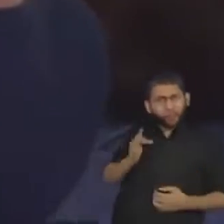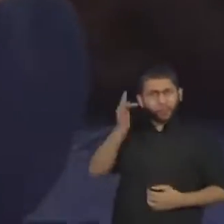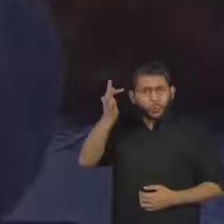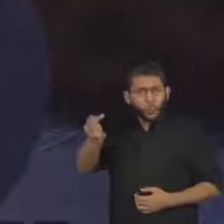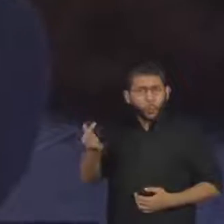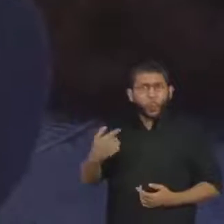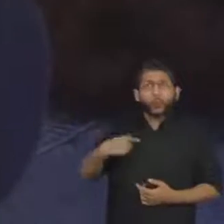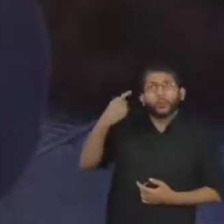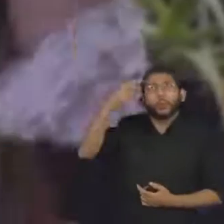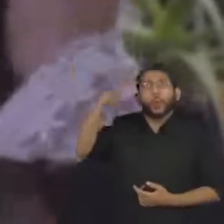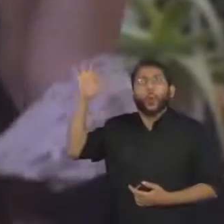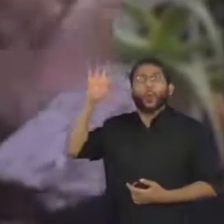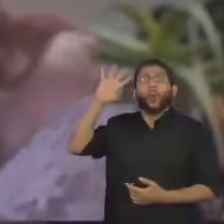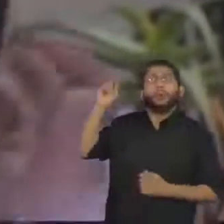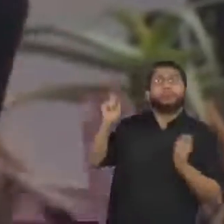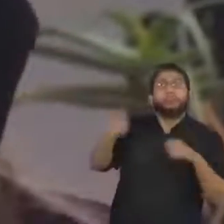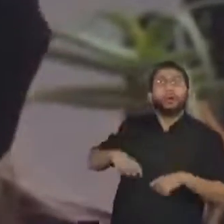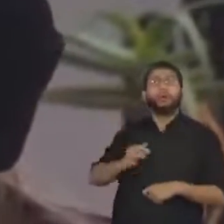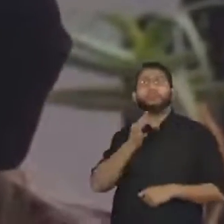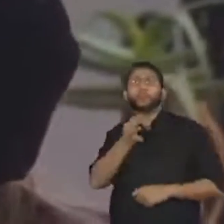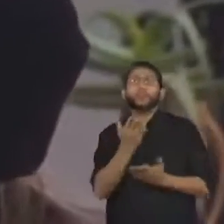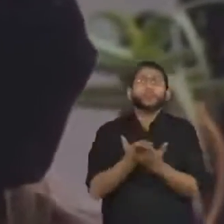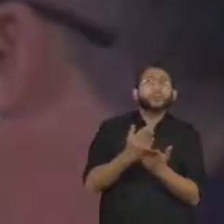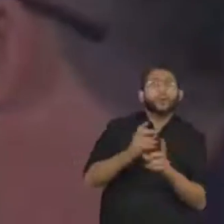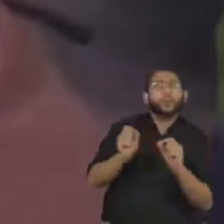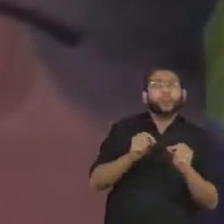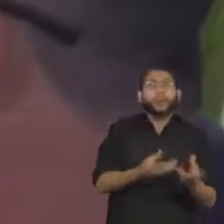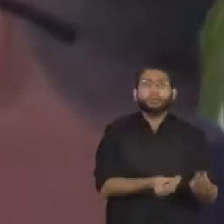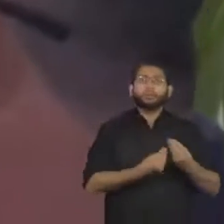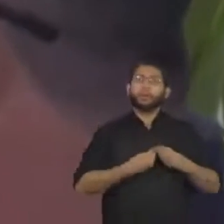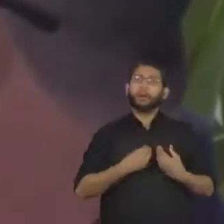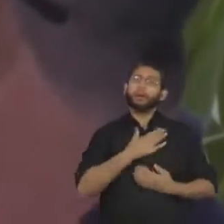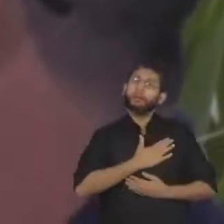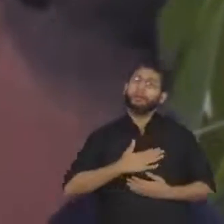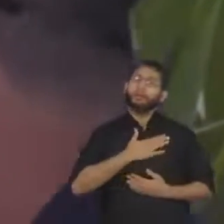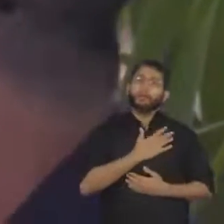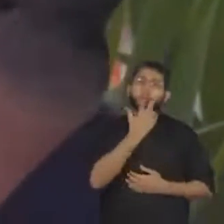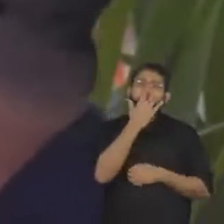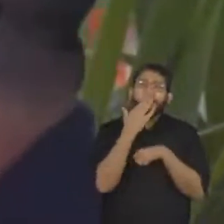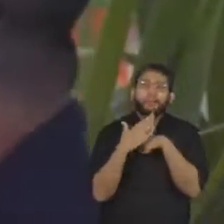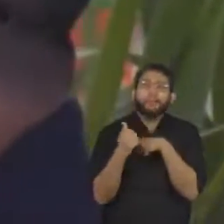sonhos, estudo, que eu poderia encontrar amigos, um acolhimento que